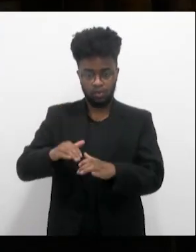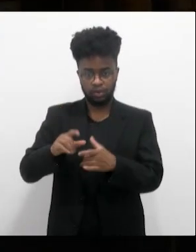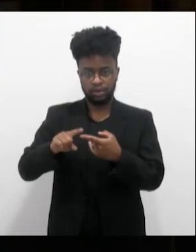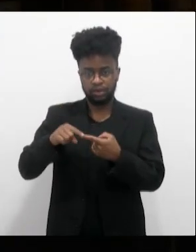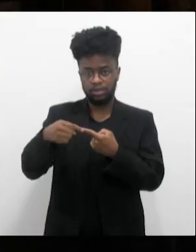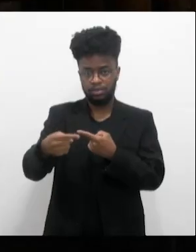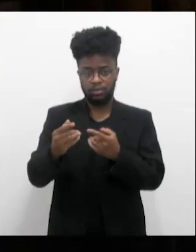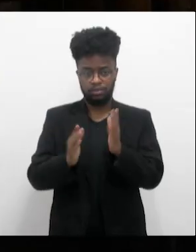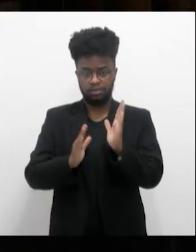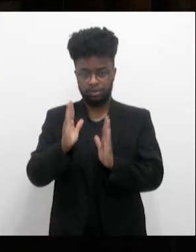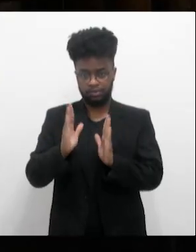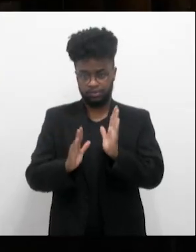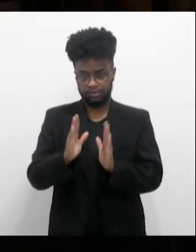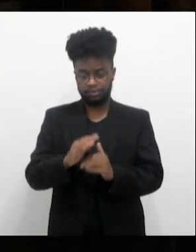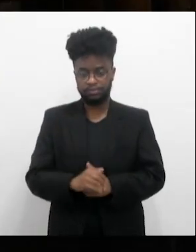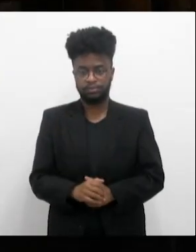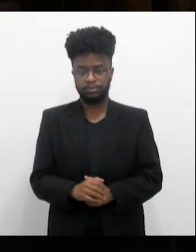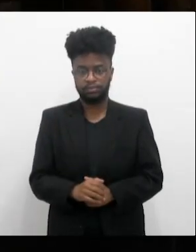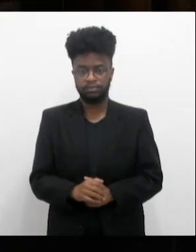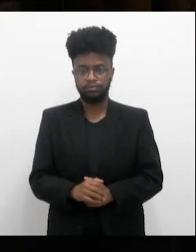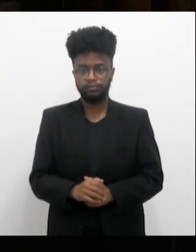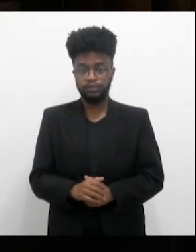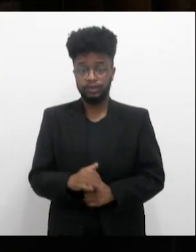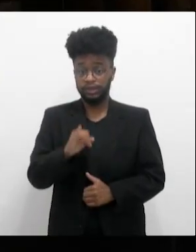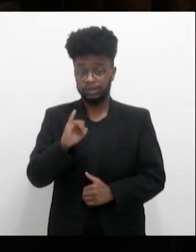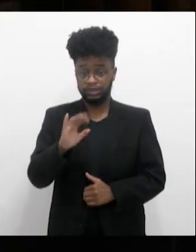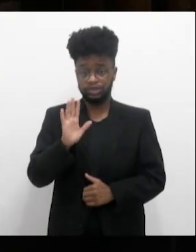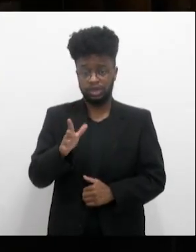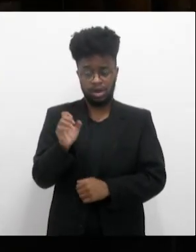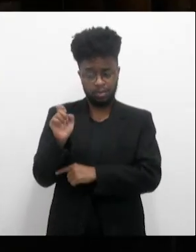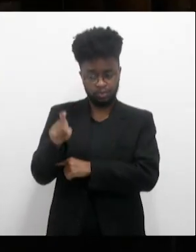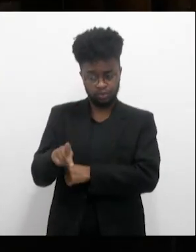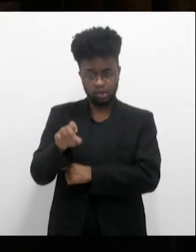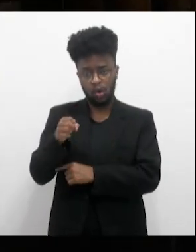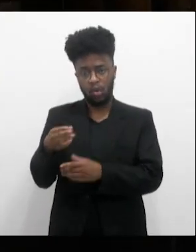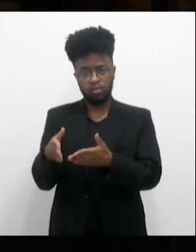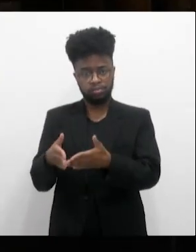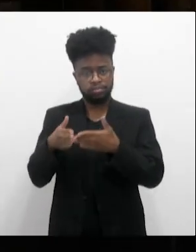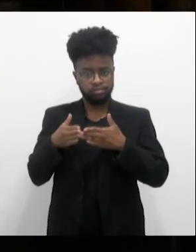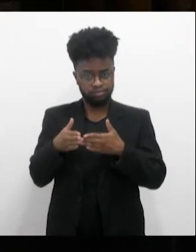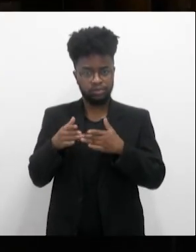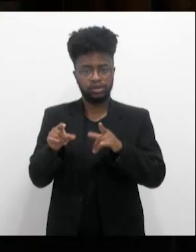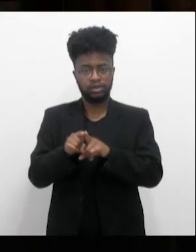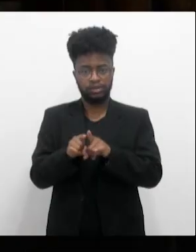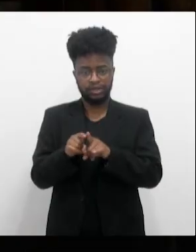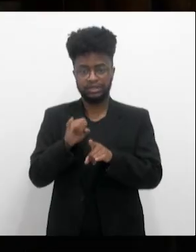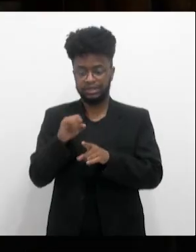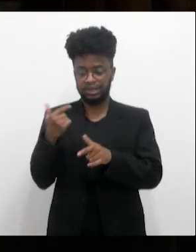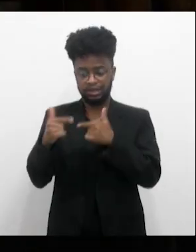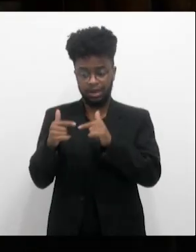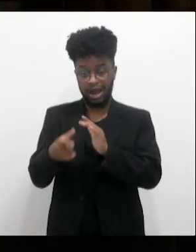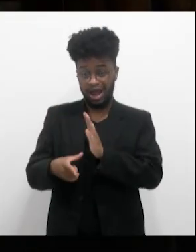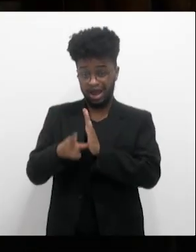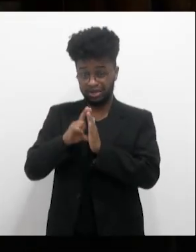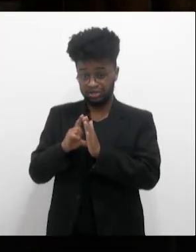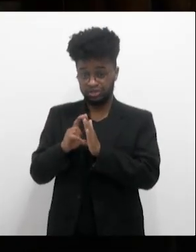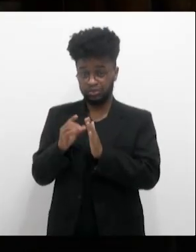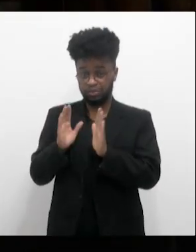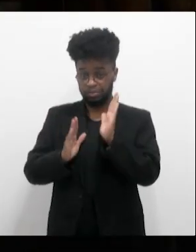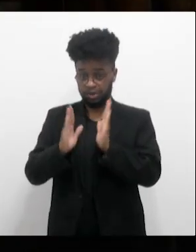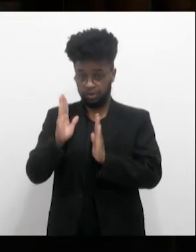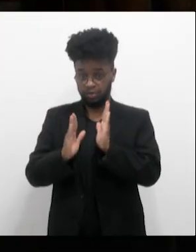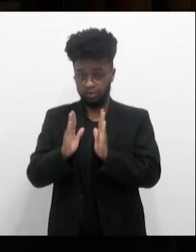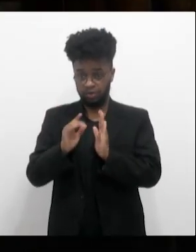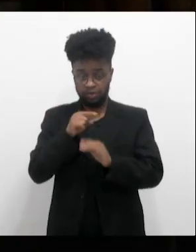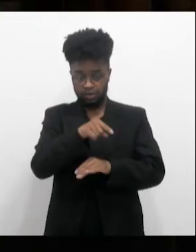dessa data. E todos os inativos e pensionistas e ativos antes da data ficavam